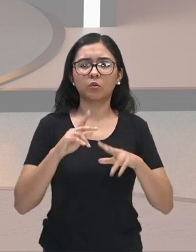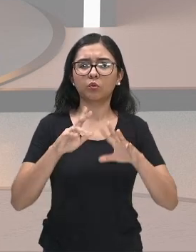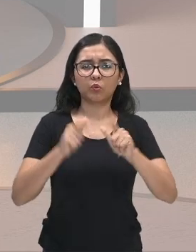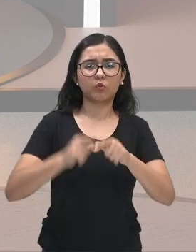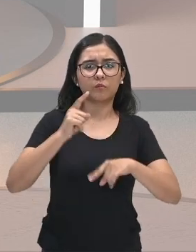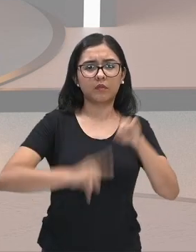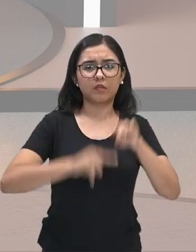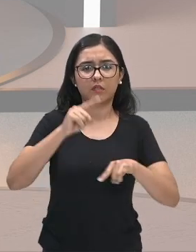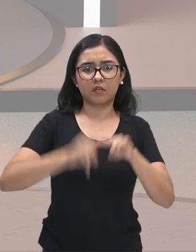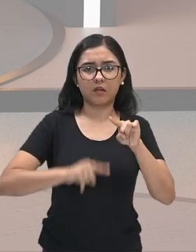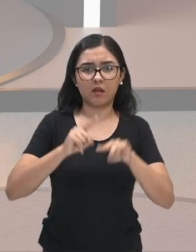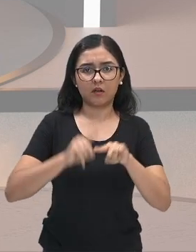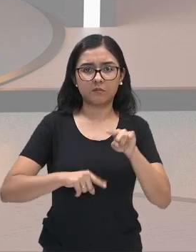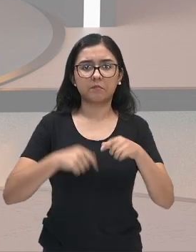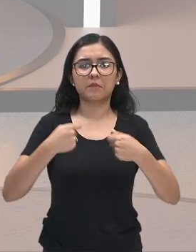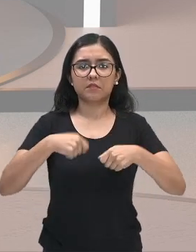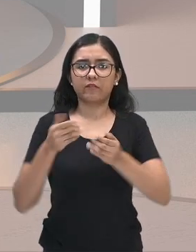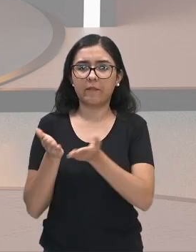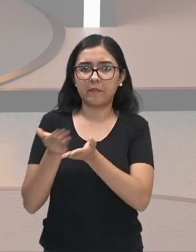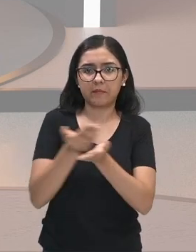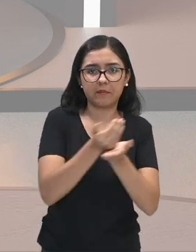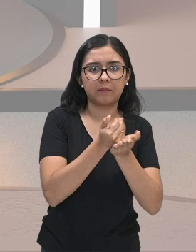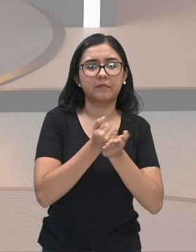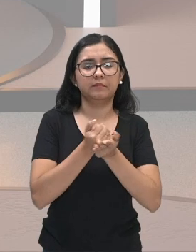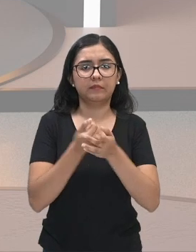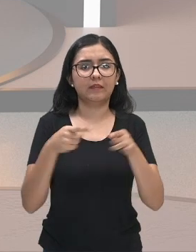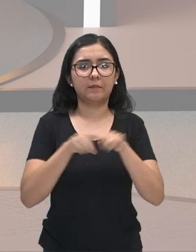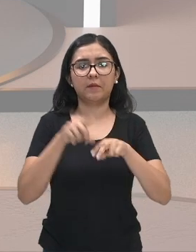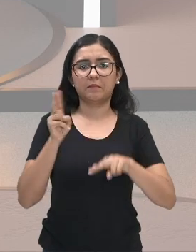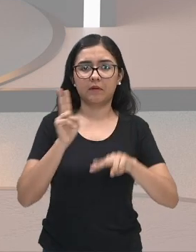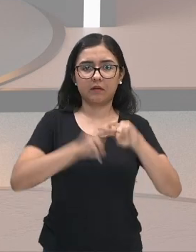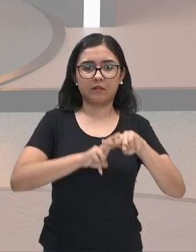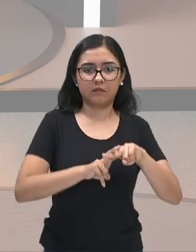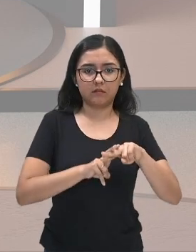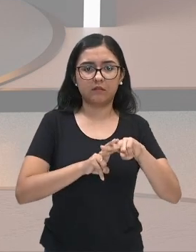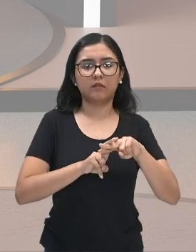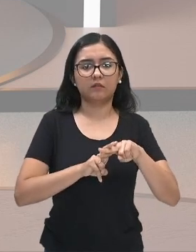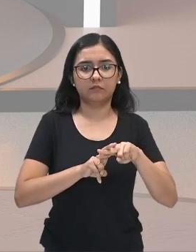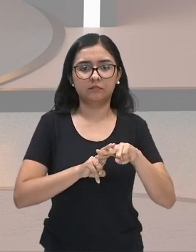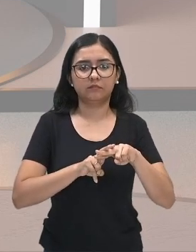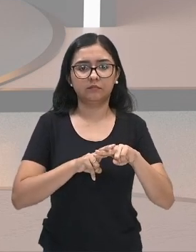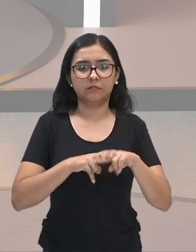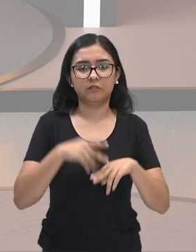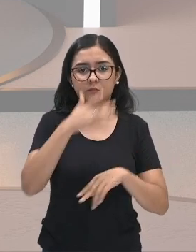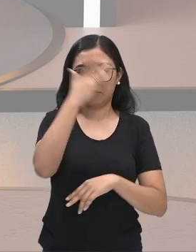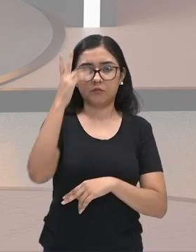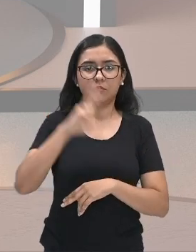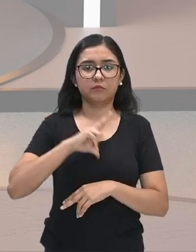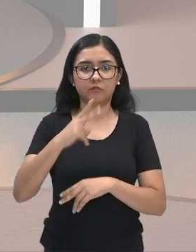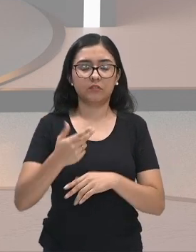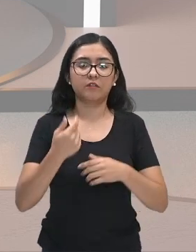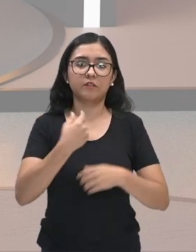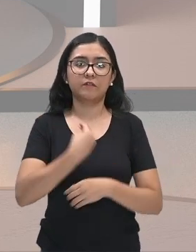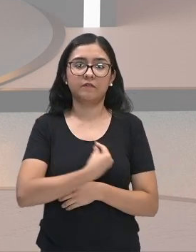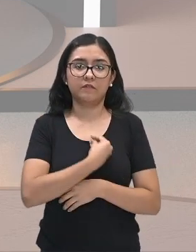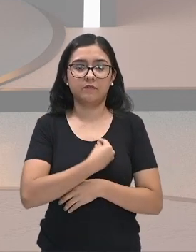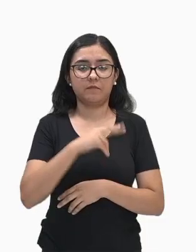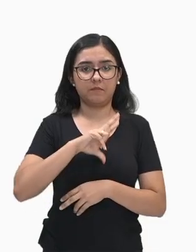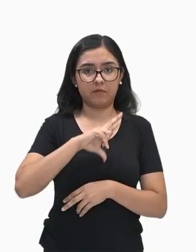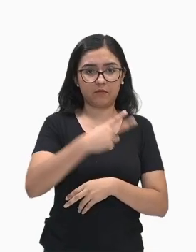bens e prender os súditos ingleses que viviam em Portugal. Só isso que ele queria, não é isso? Depois, vamos